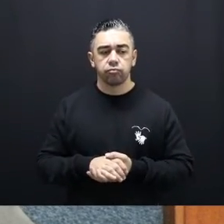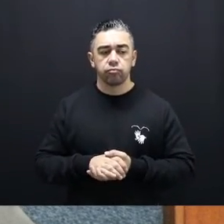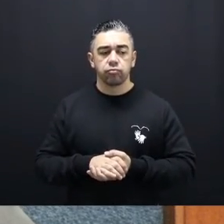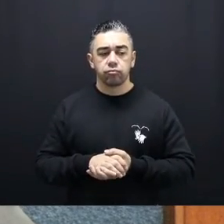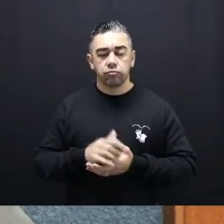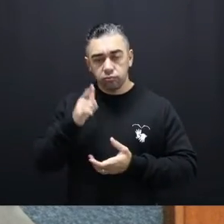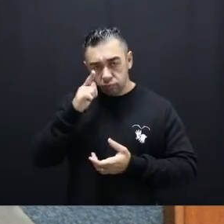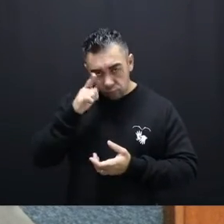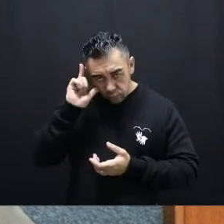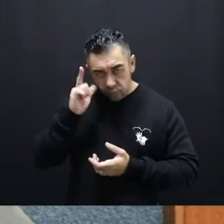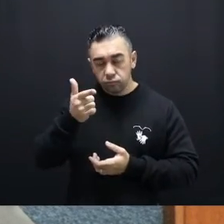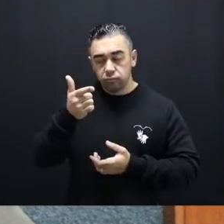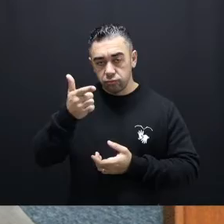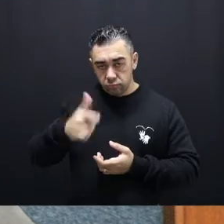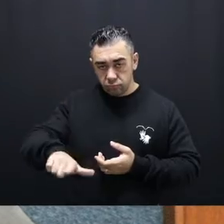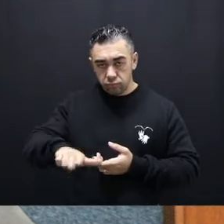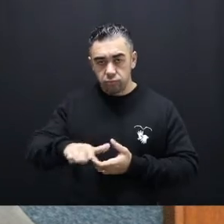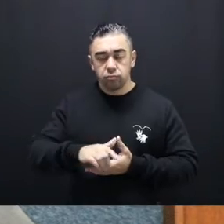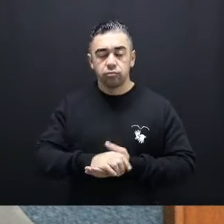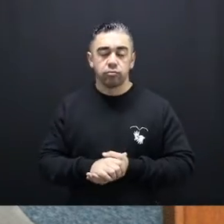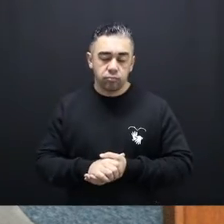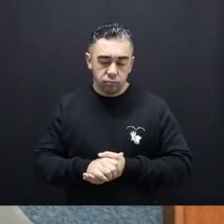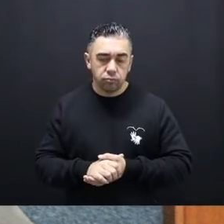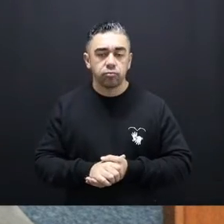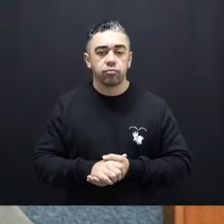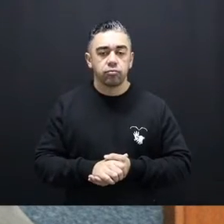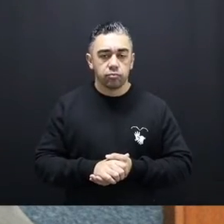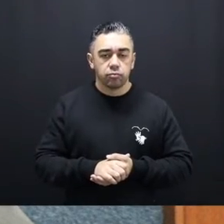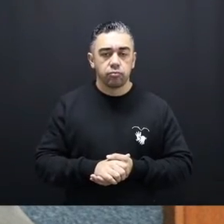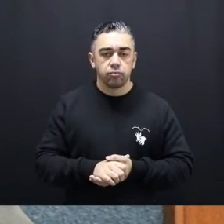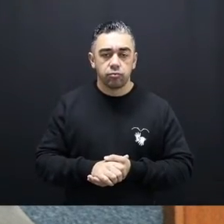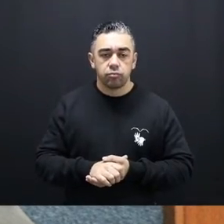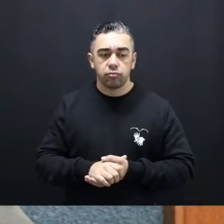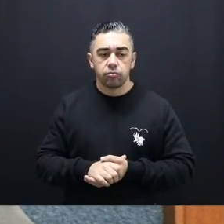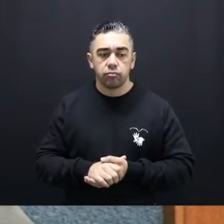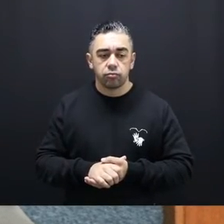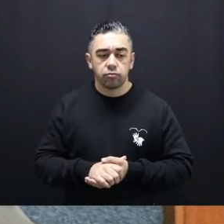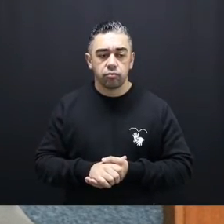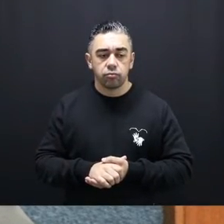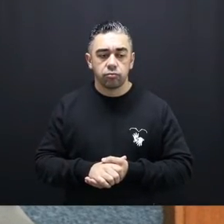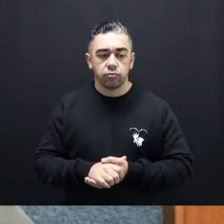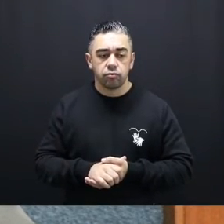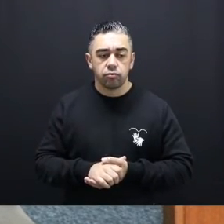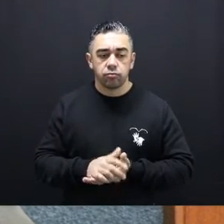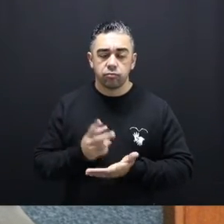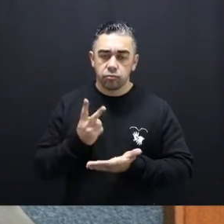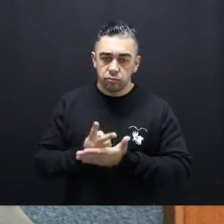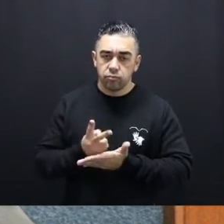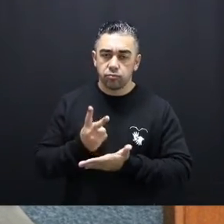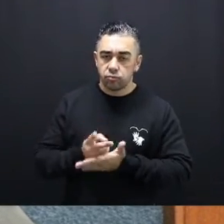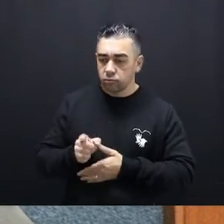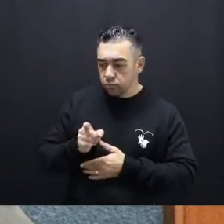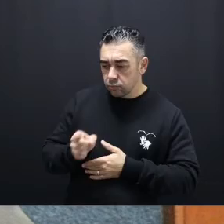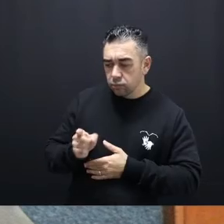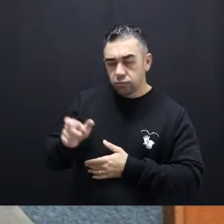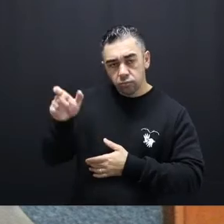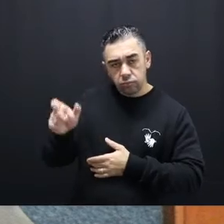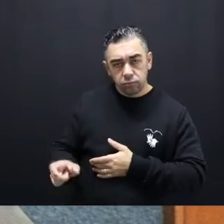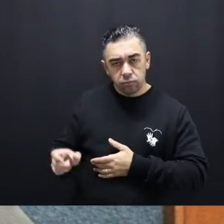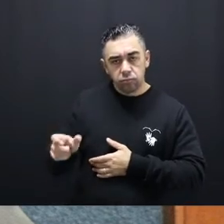E ontem aconteceu novamente ontem aconteceu novamente hoje e sempre em favor da mesma